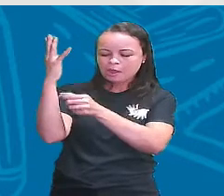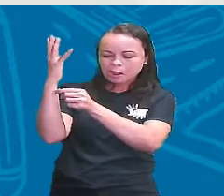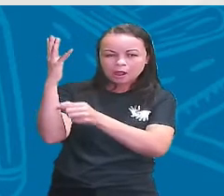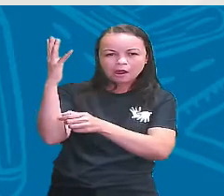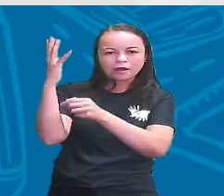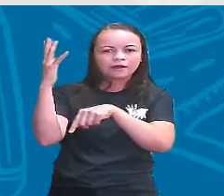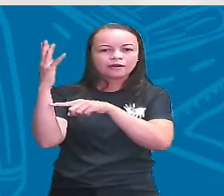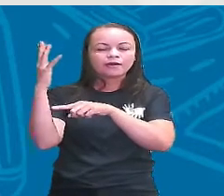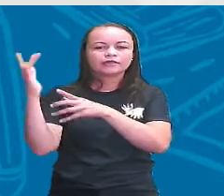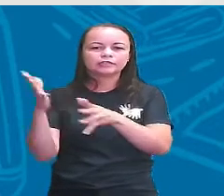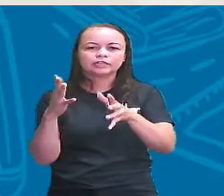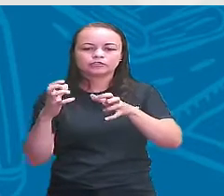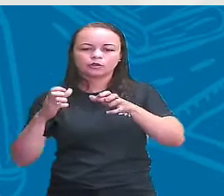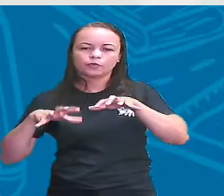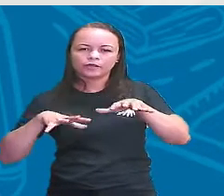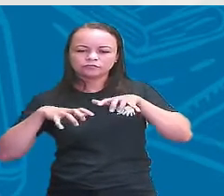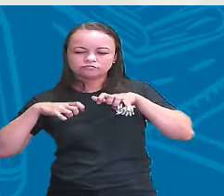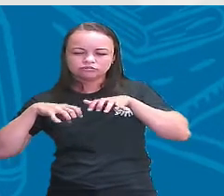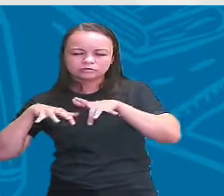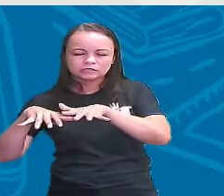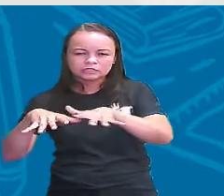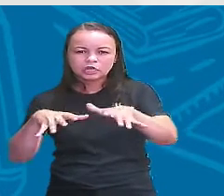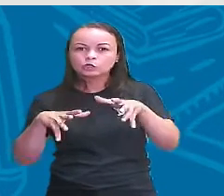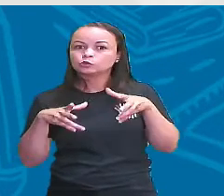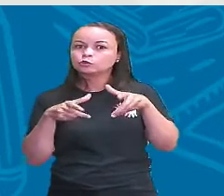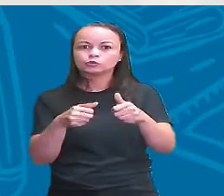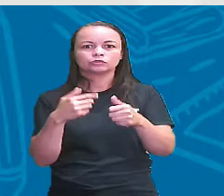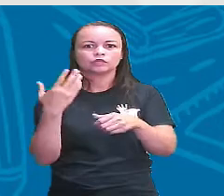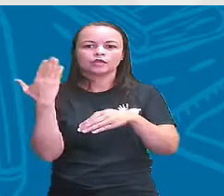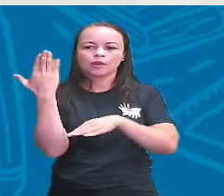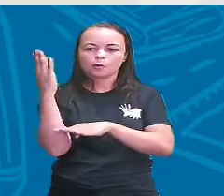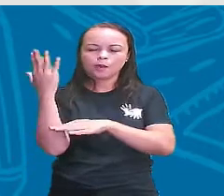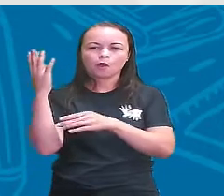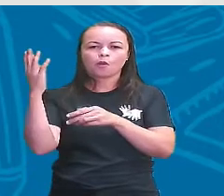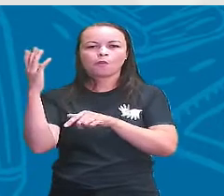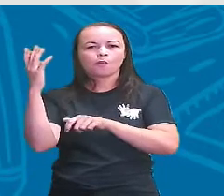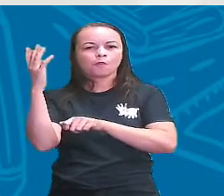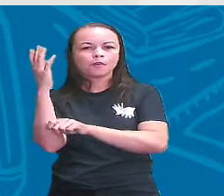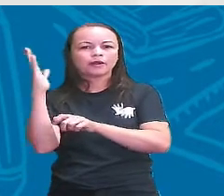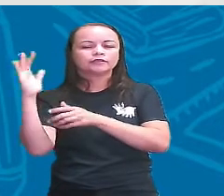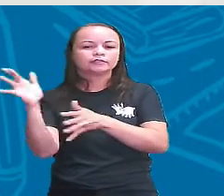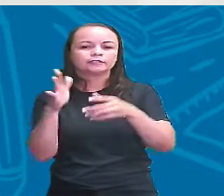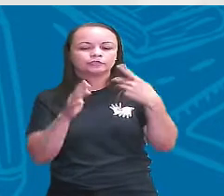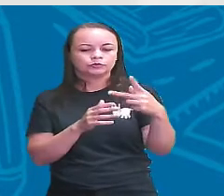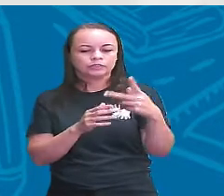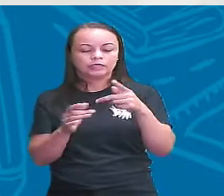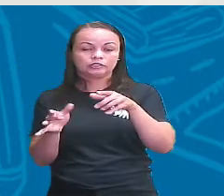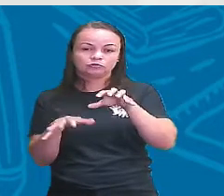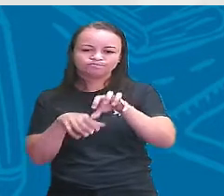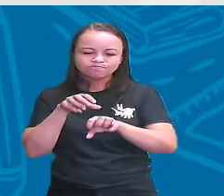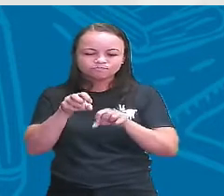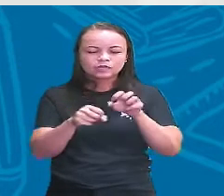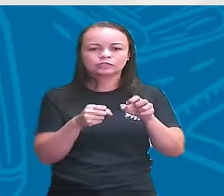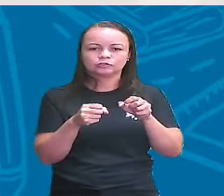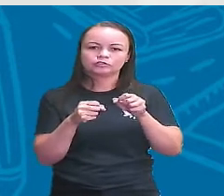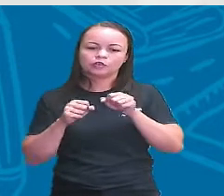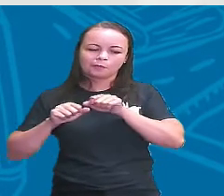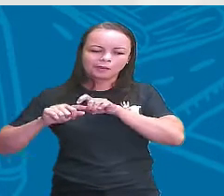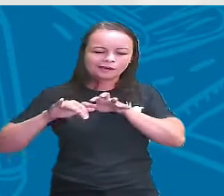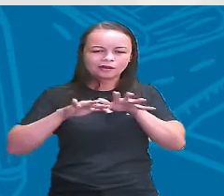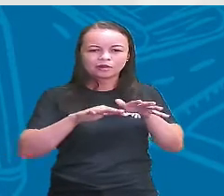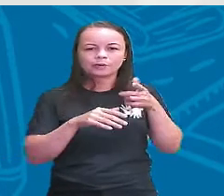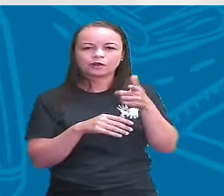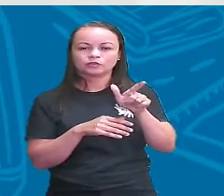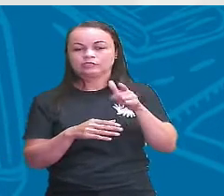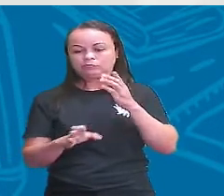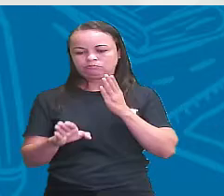praticamente devastaram todo o nosso território, tudo que tinha de pau-brasil no nosso território, eles levaram. Então, eles exploravam as terras que